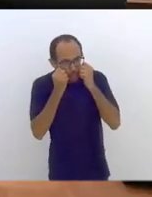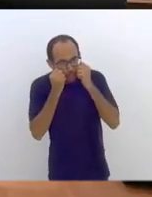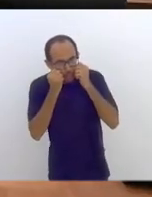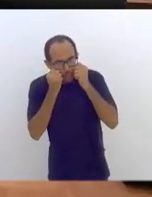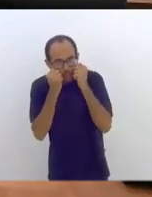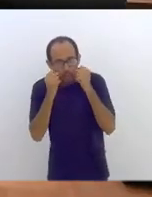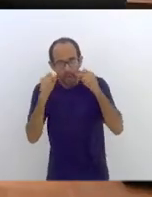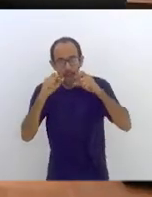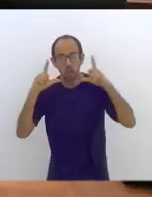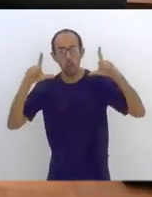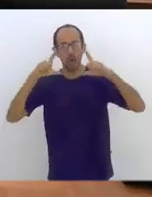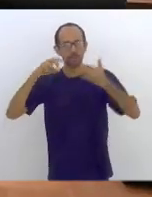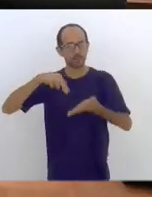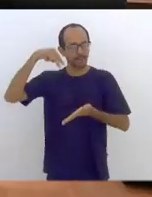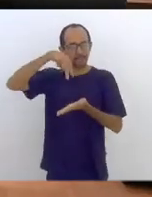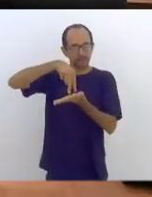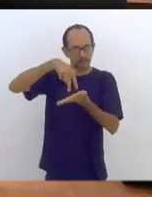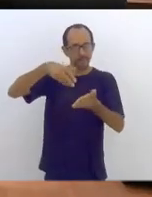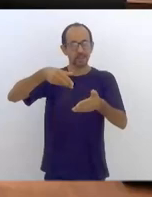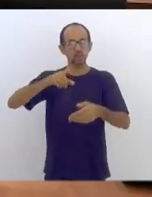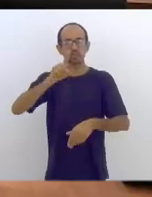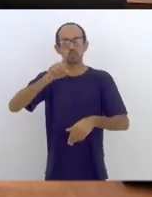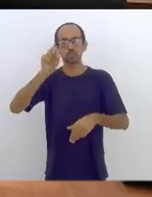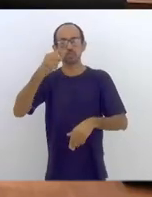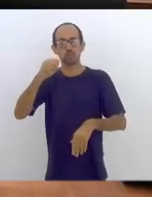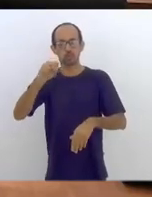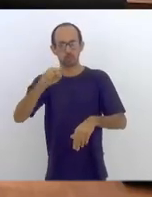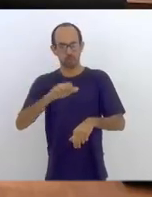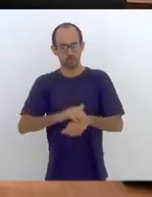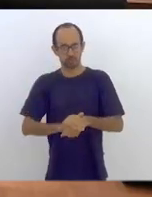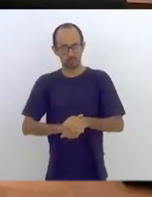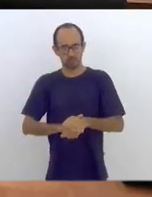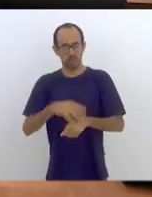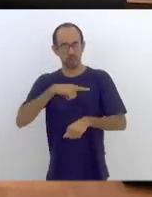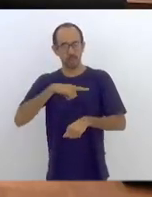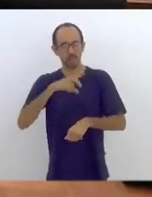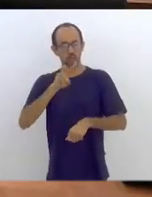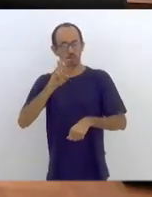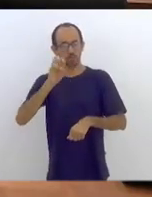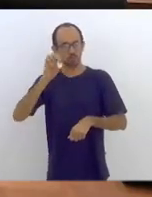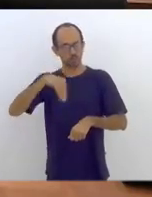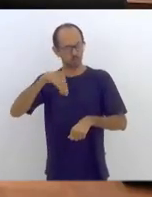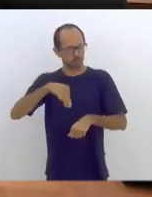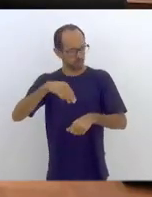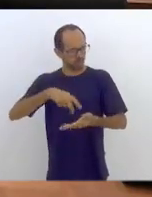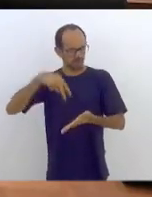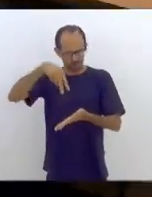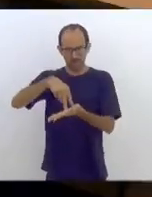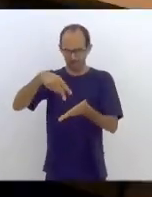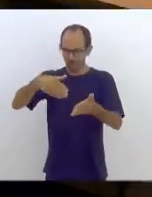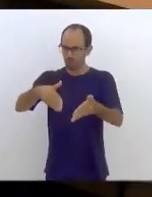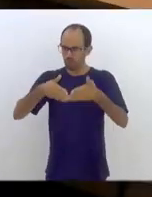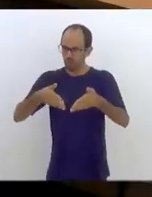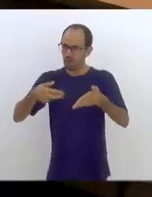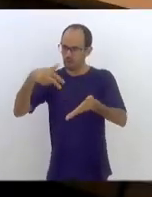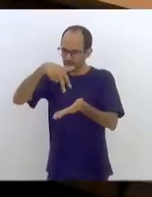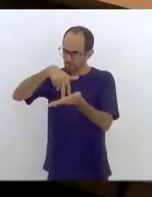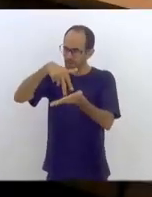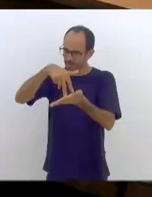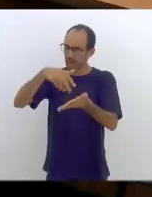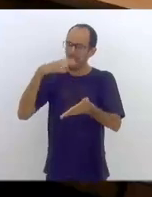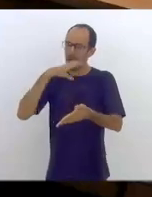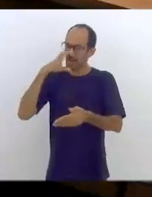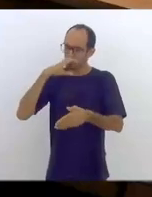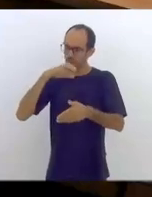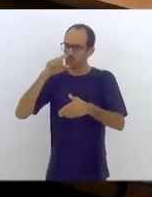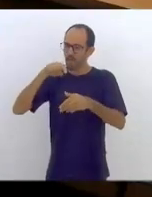se levante um segundinho, que eu só tenho menos de 12 minutos. Bem rapidinho, vai, gente. Rápido, todo mundo se levanta rapidinho. É